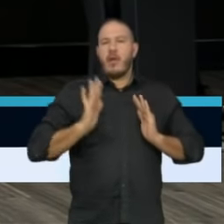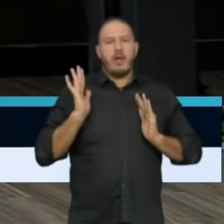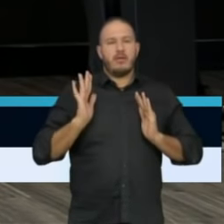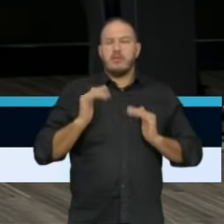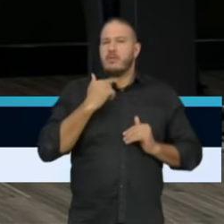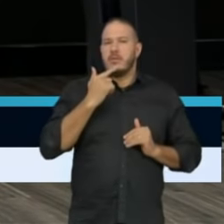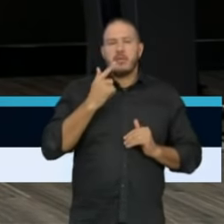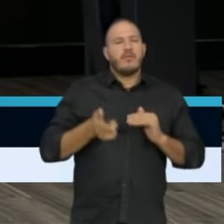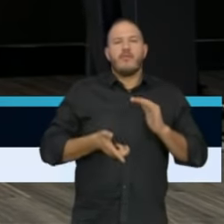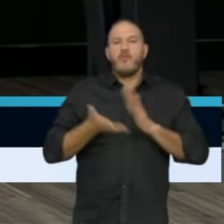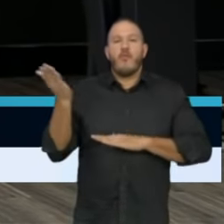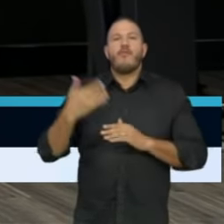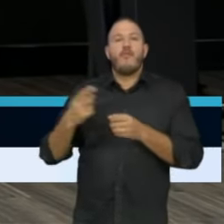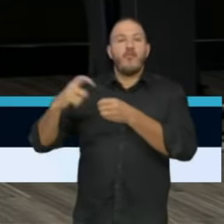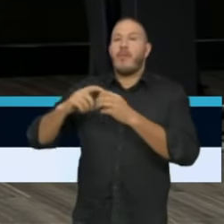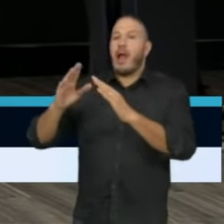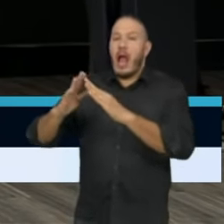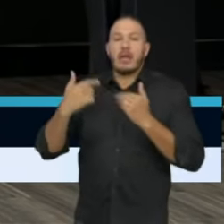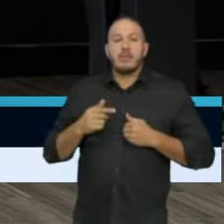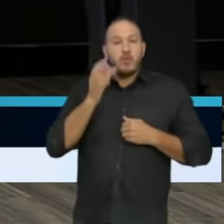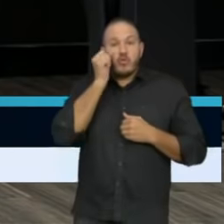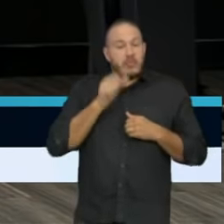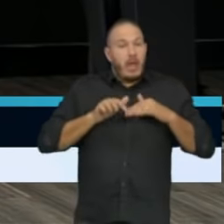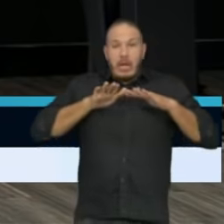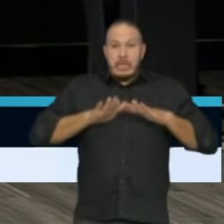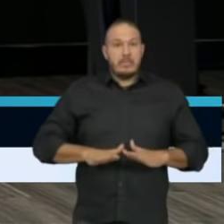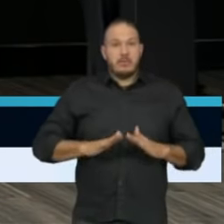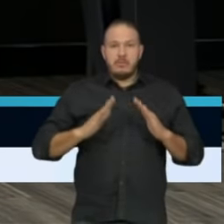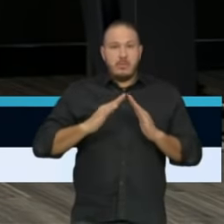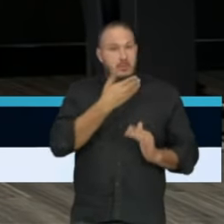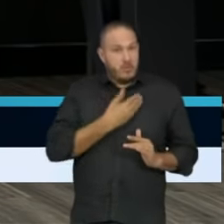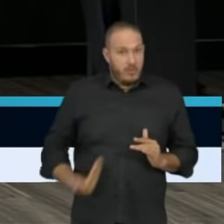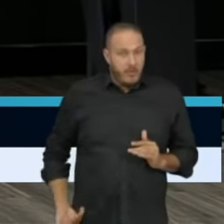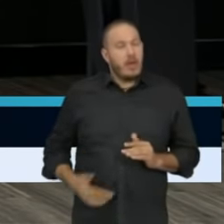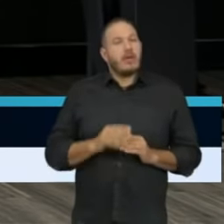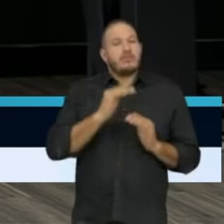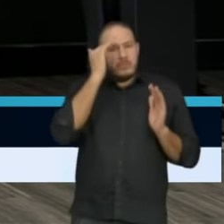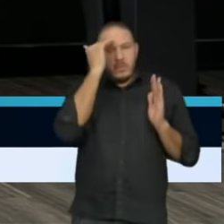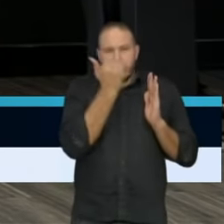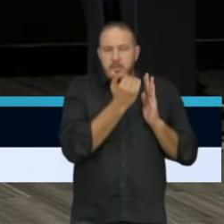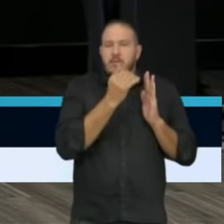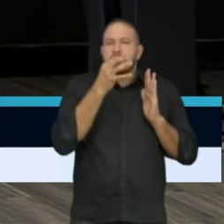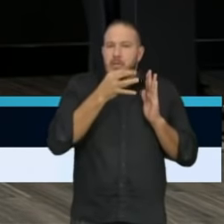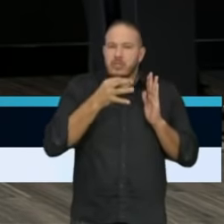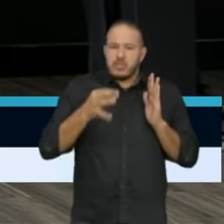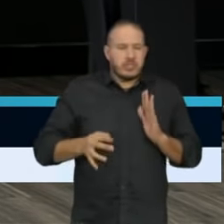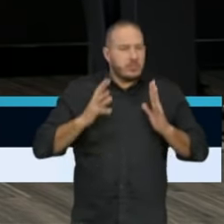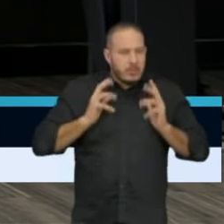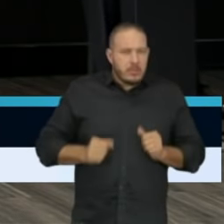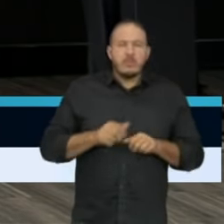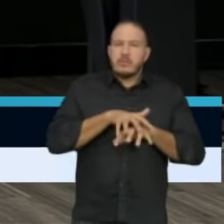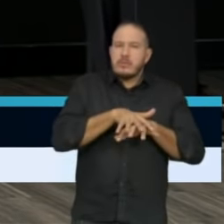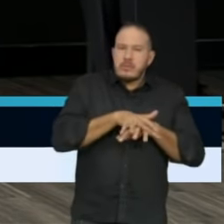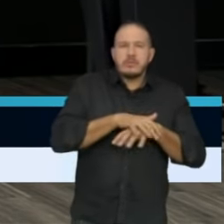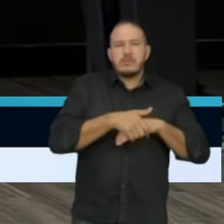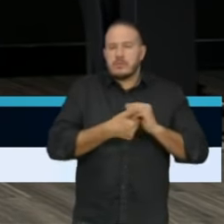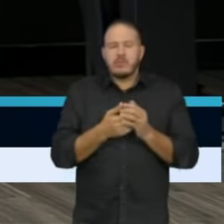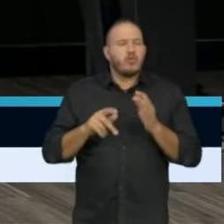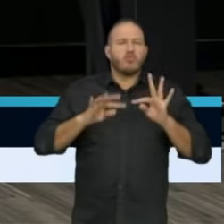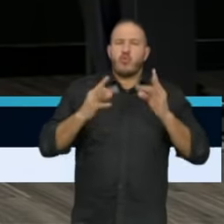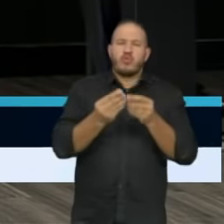não sequer fui à minha casa, dormi aqui no Palácio dos Bandeirantes, segui rigorosamente as orientações sanitárias de médicos especialistas